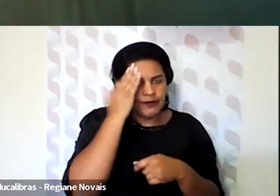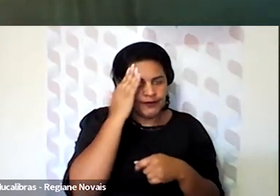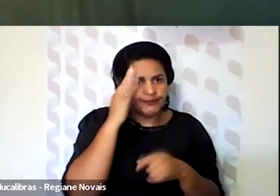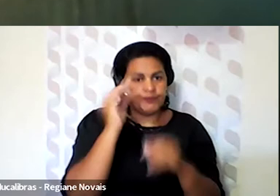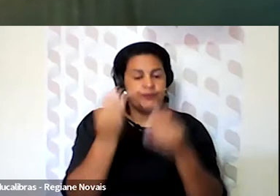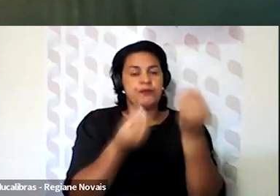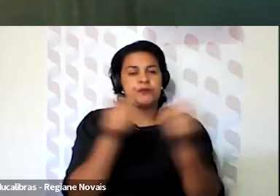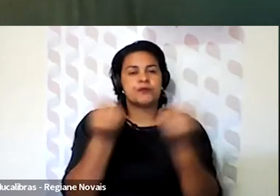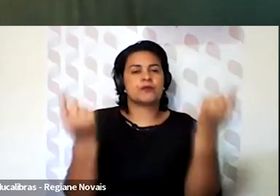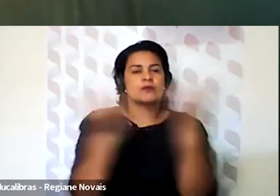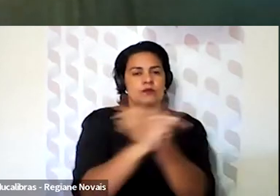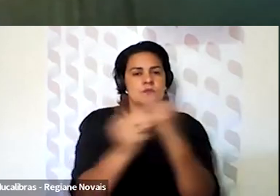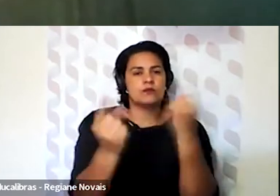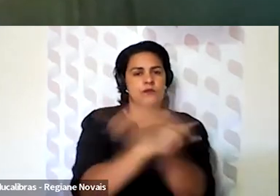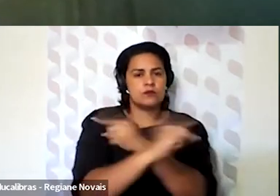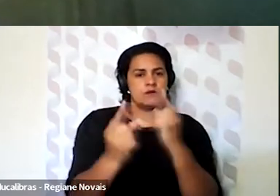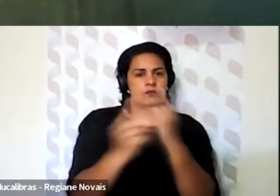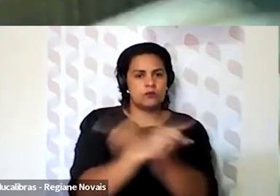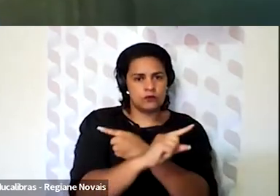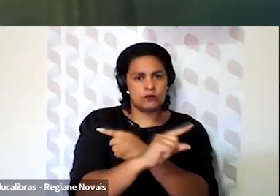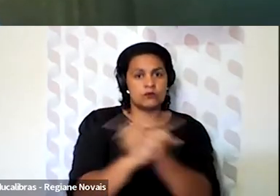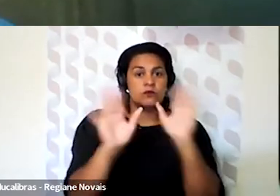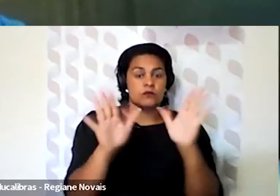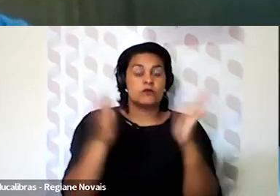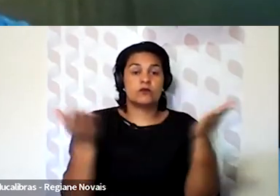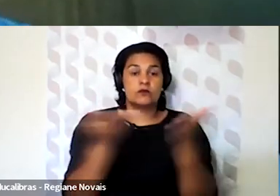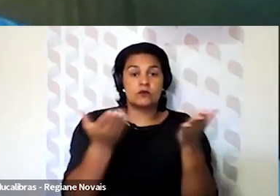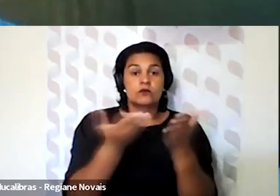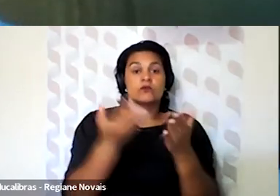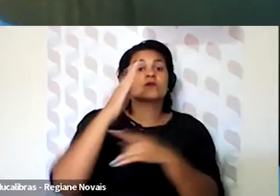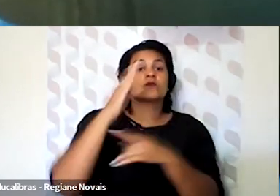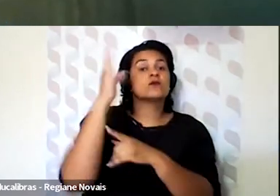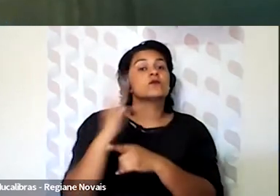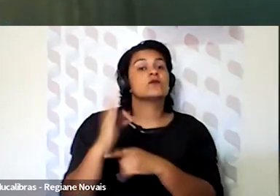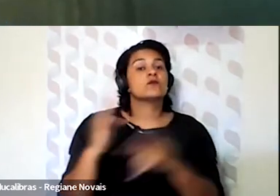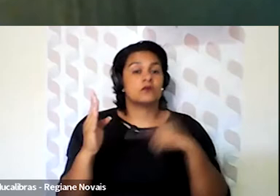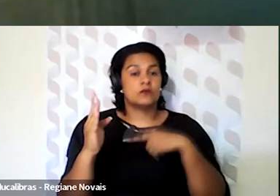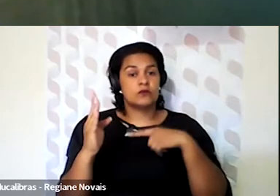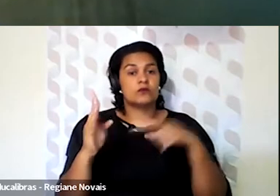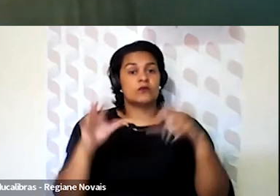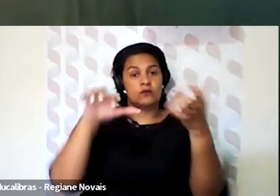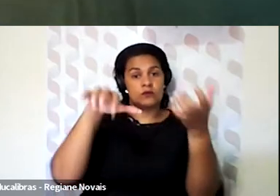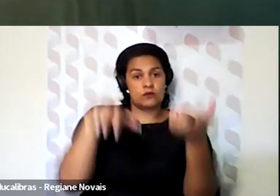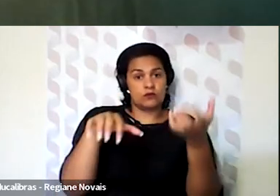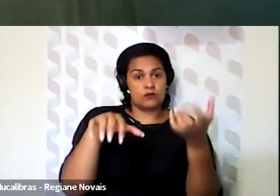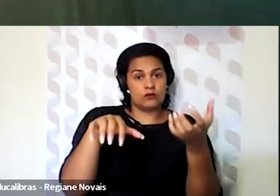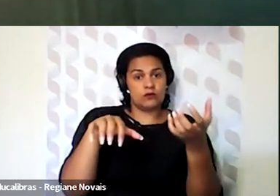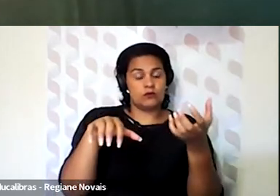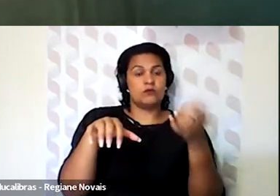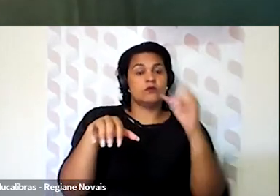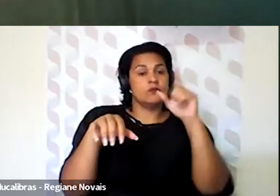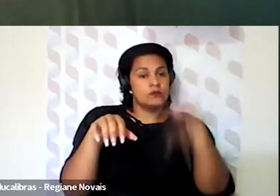se desenvolvendo, a gente tem hoje no Brasil a bancada evangélica, a frente parlamentar evangélica, que é uma